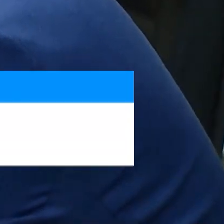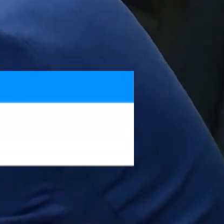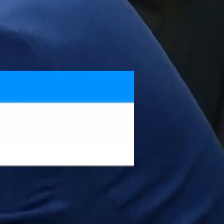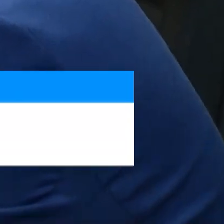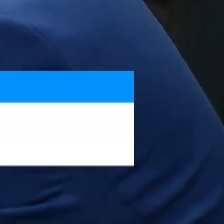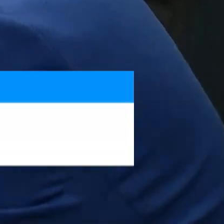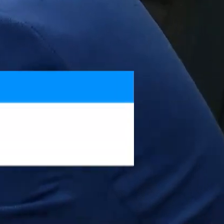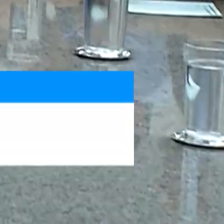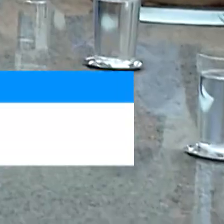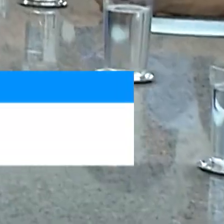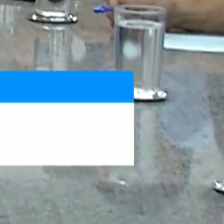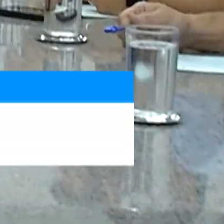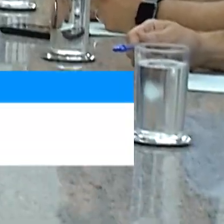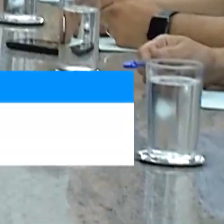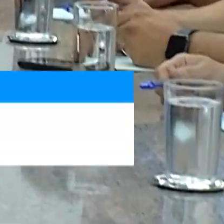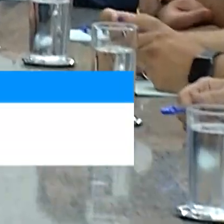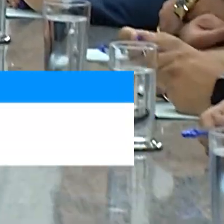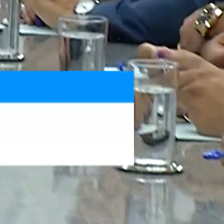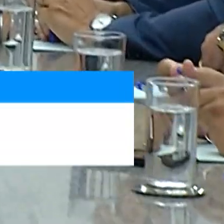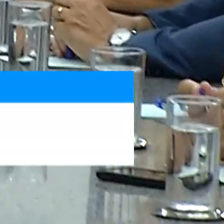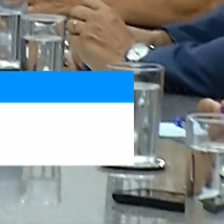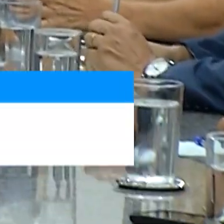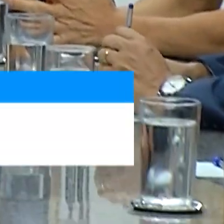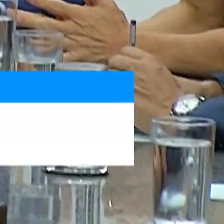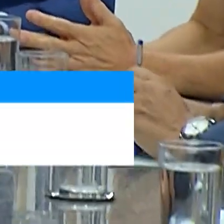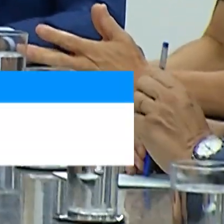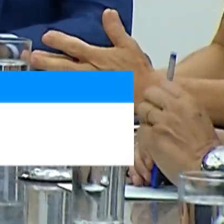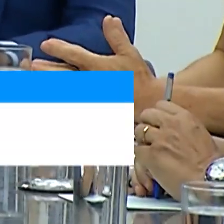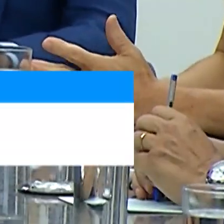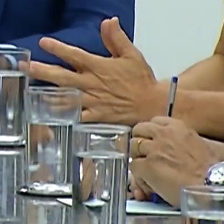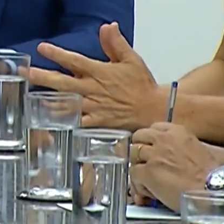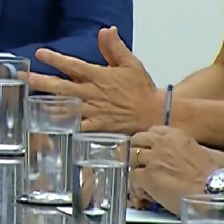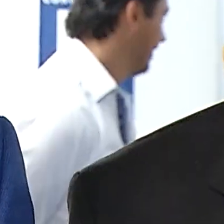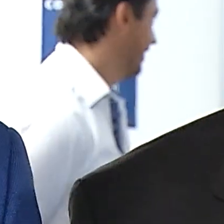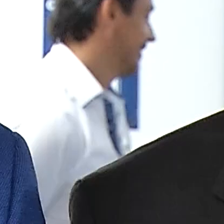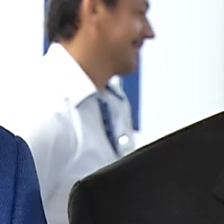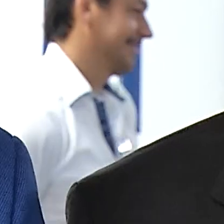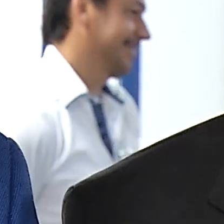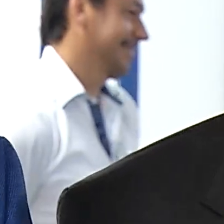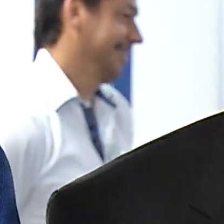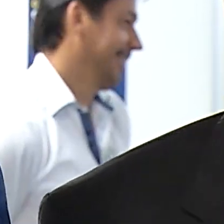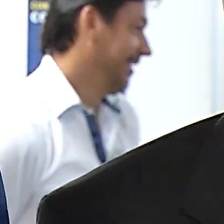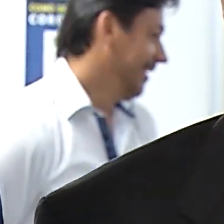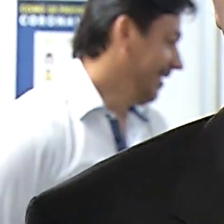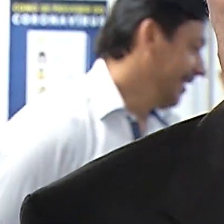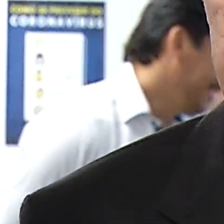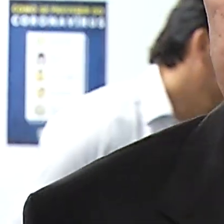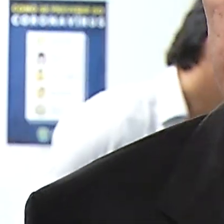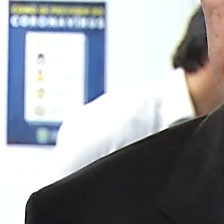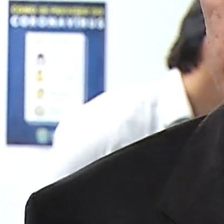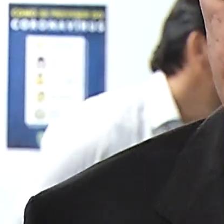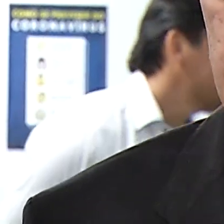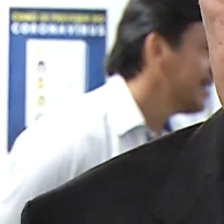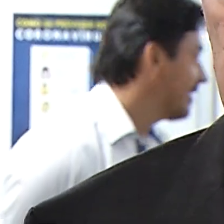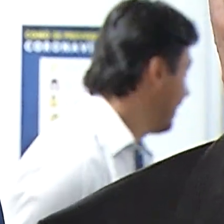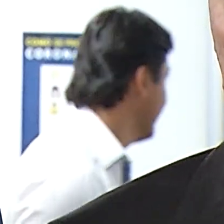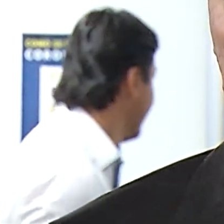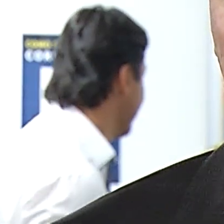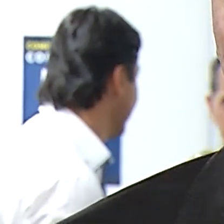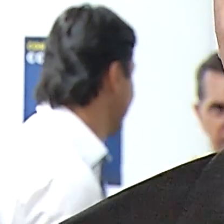seu mandato, principalmente nesse momento de transição. Entendo que depois da eleição, uma vez eleito